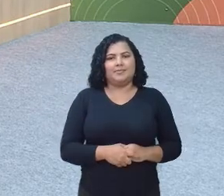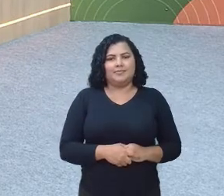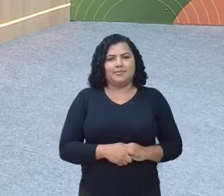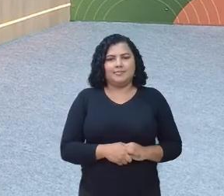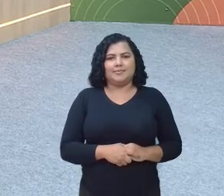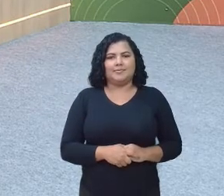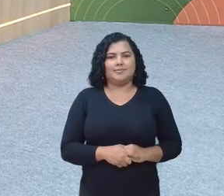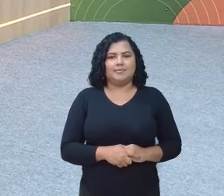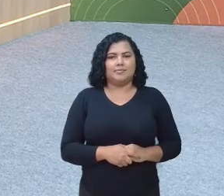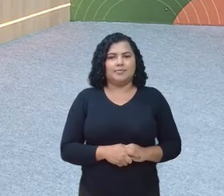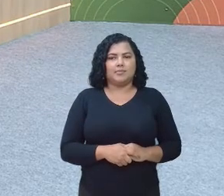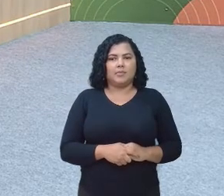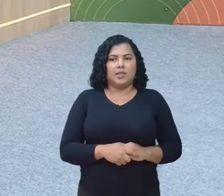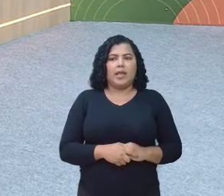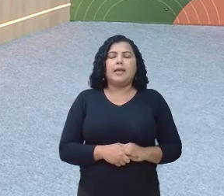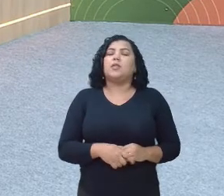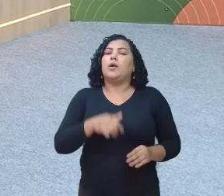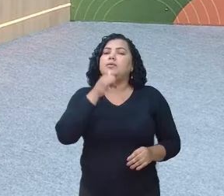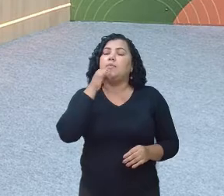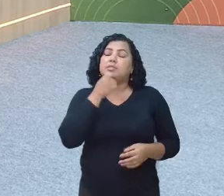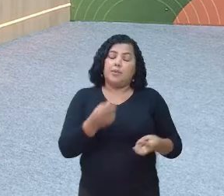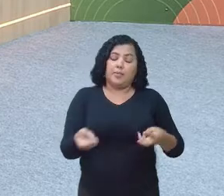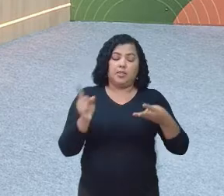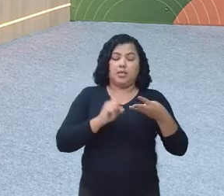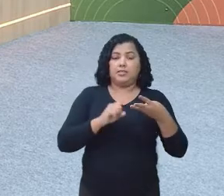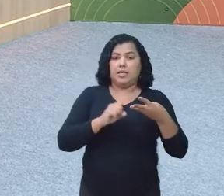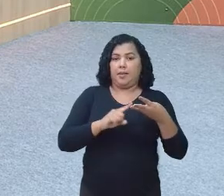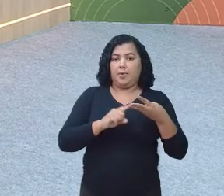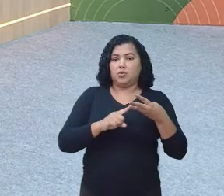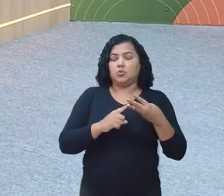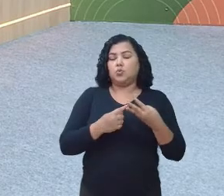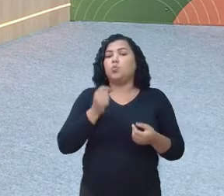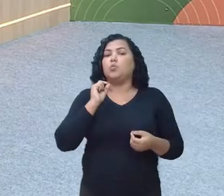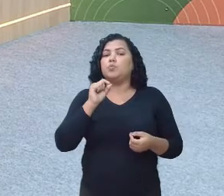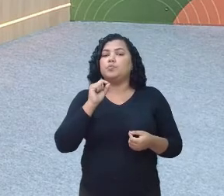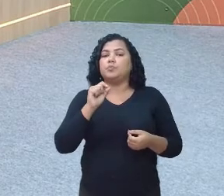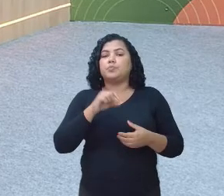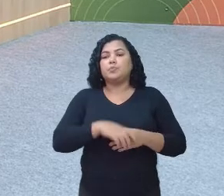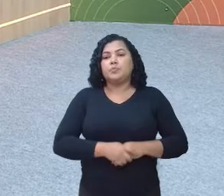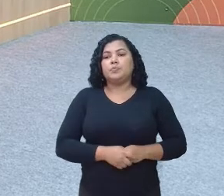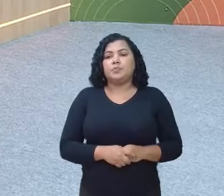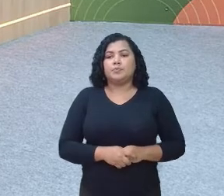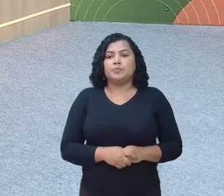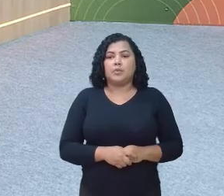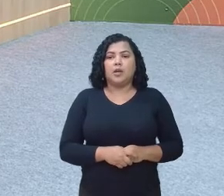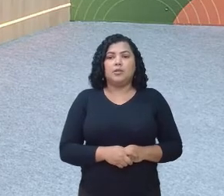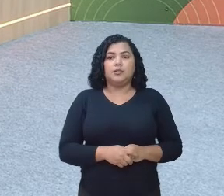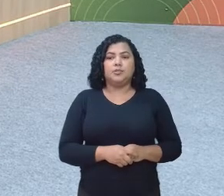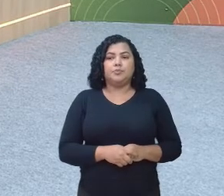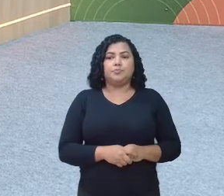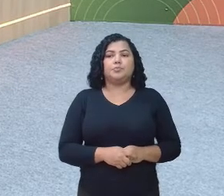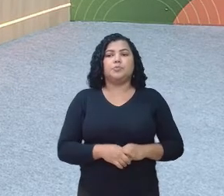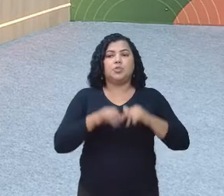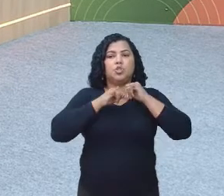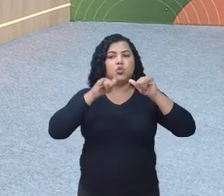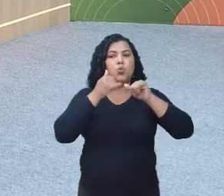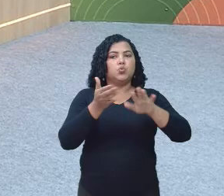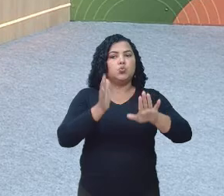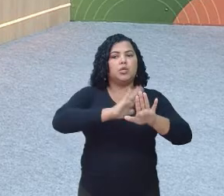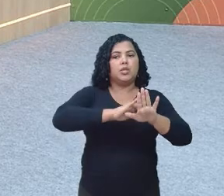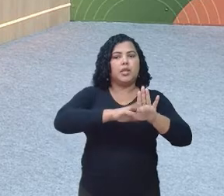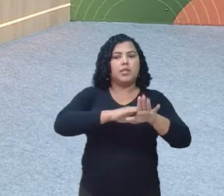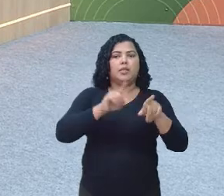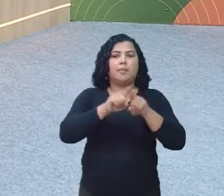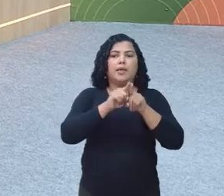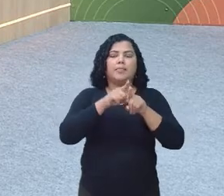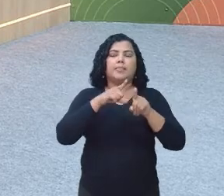pessoa, com o discurso indireto, tá certo? Nós temos os textos com títulos, o principal e o auxiliar. A função do